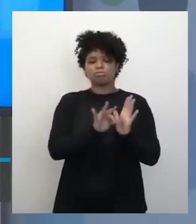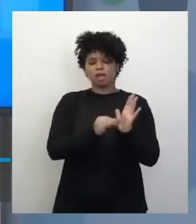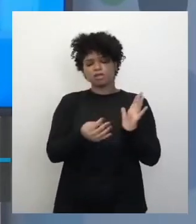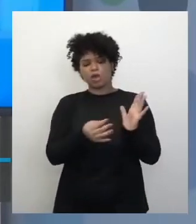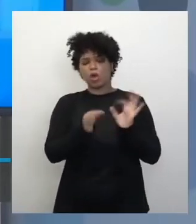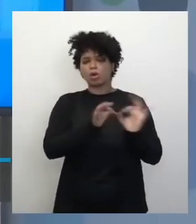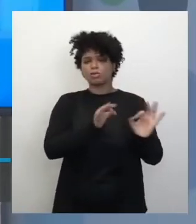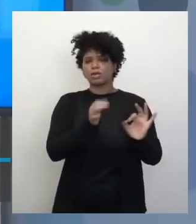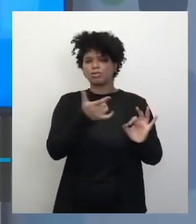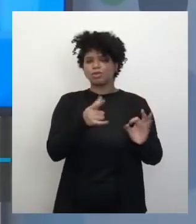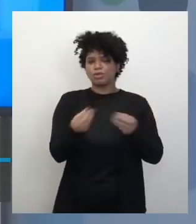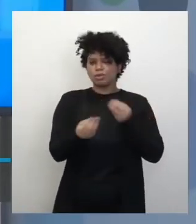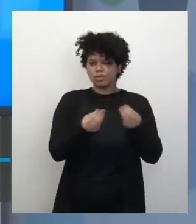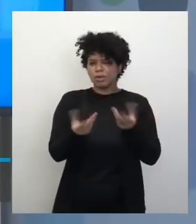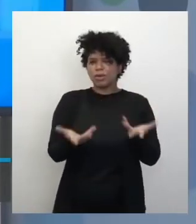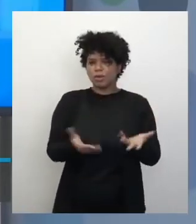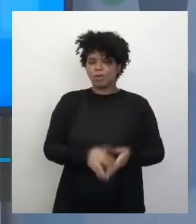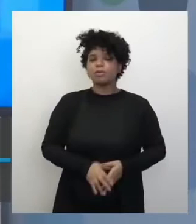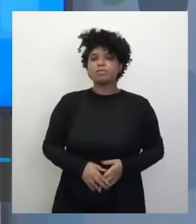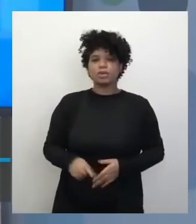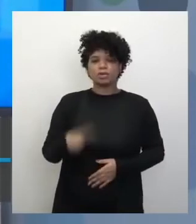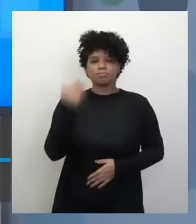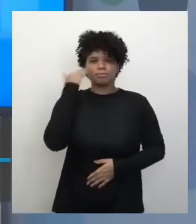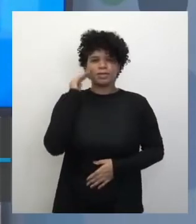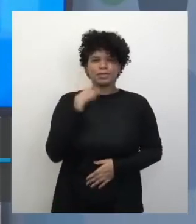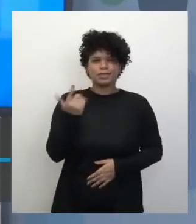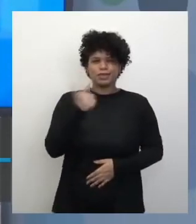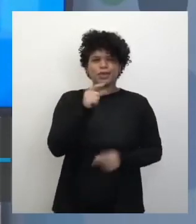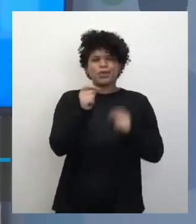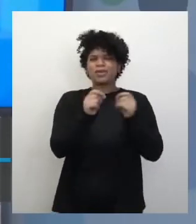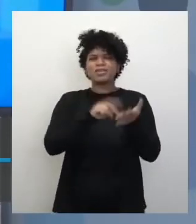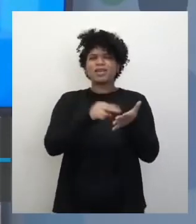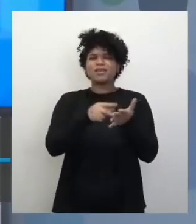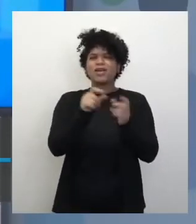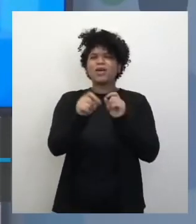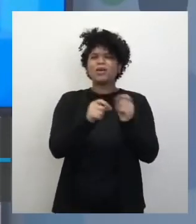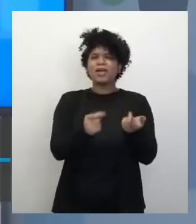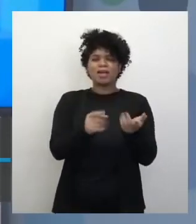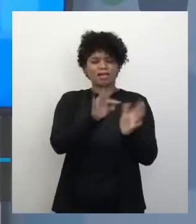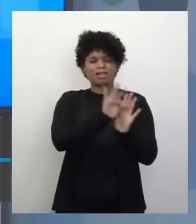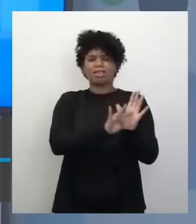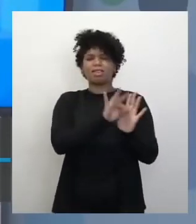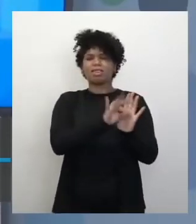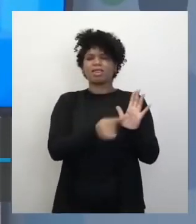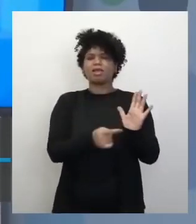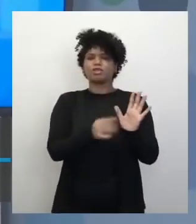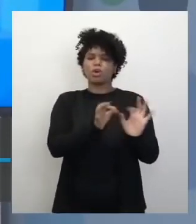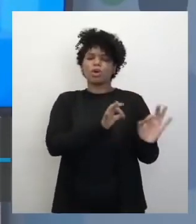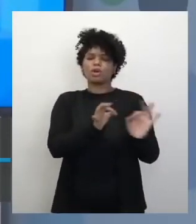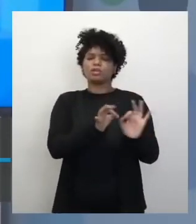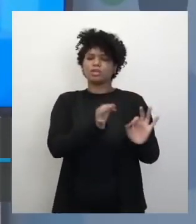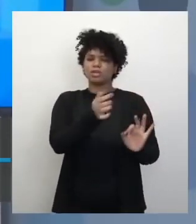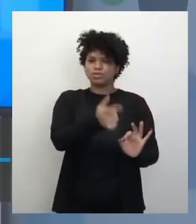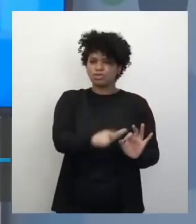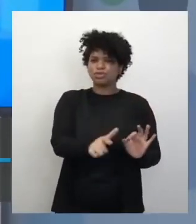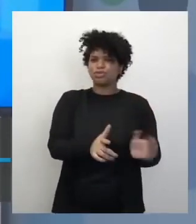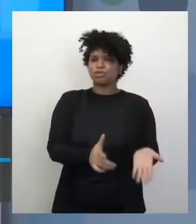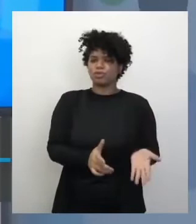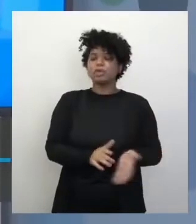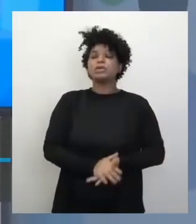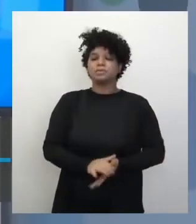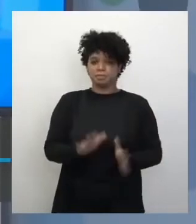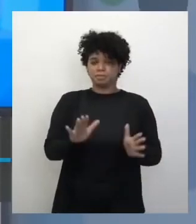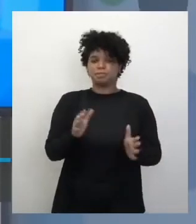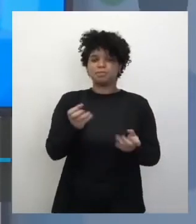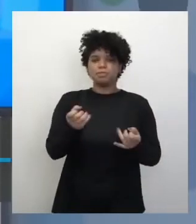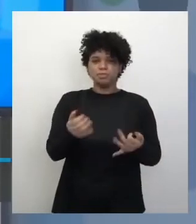entender o seguinte, né? O que é retextualizar, né? Então, pensar que a gente tem um texto e sobre esse